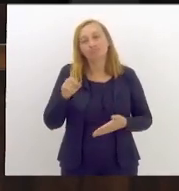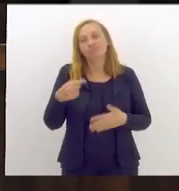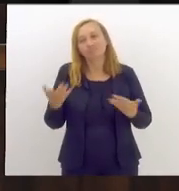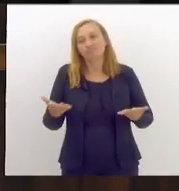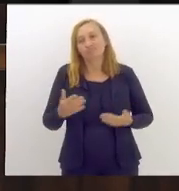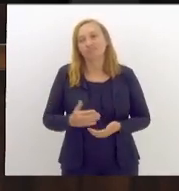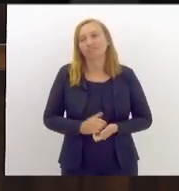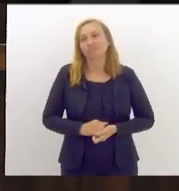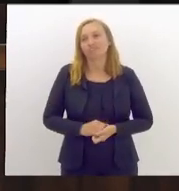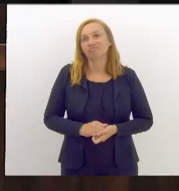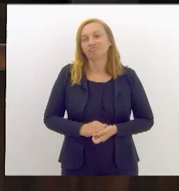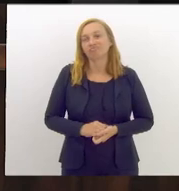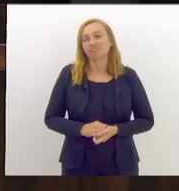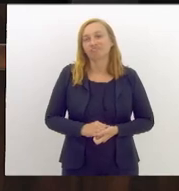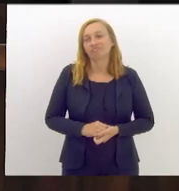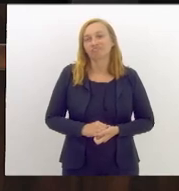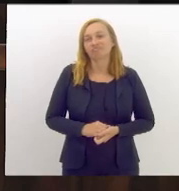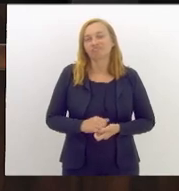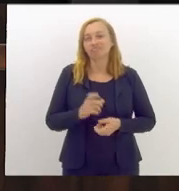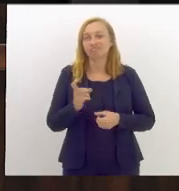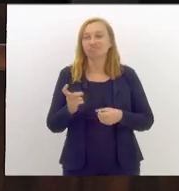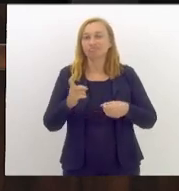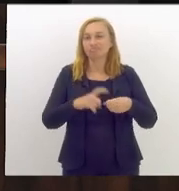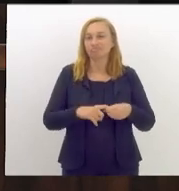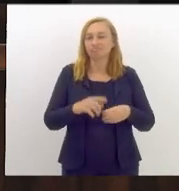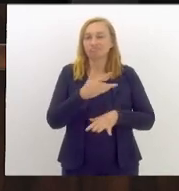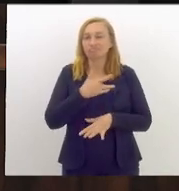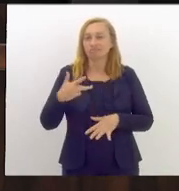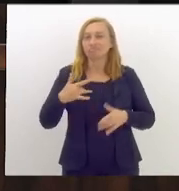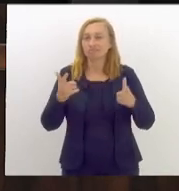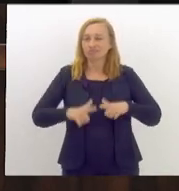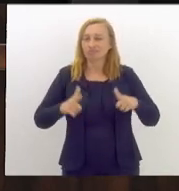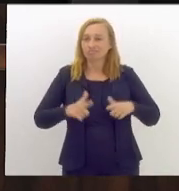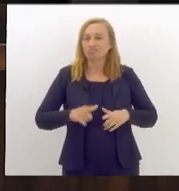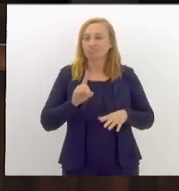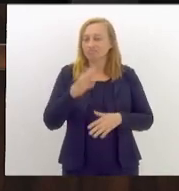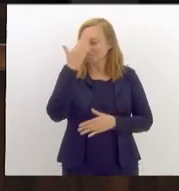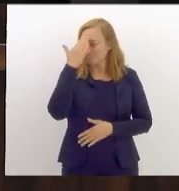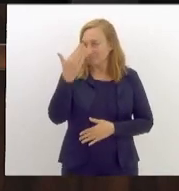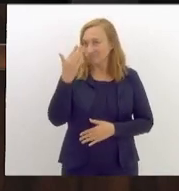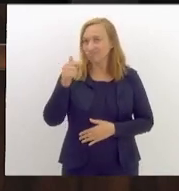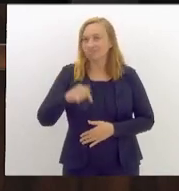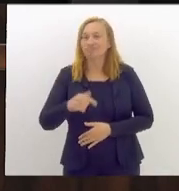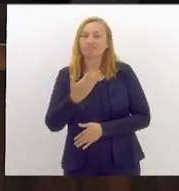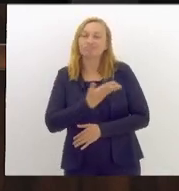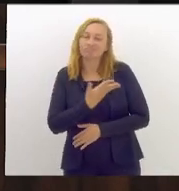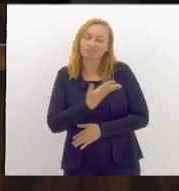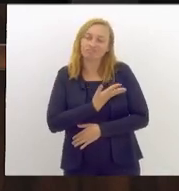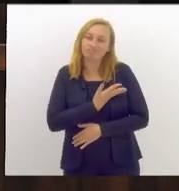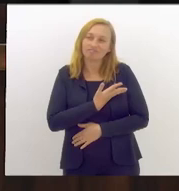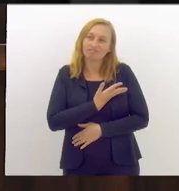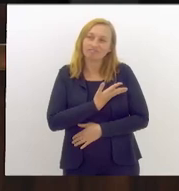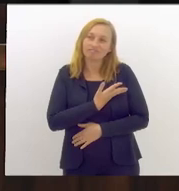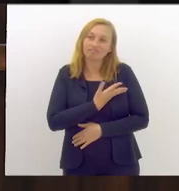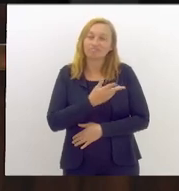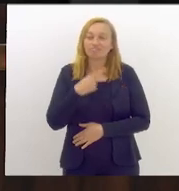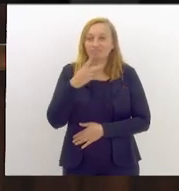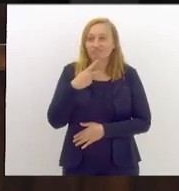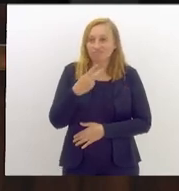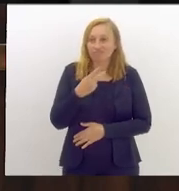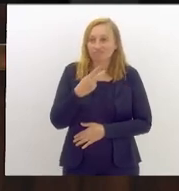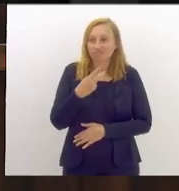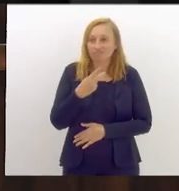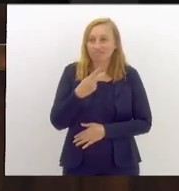isso uma excelência do consórcio de Saúde da Região eu só tenho que agradecer aqui os amigos as amigas dizer que